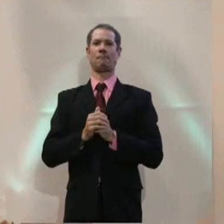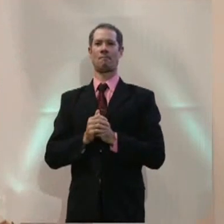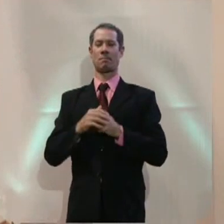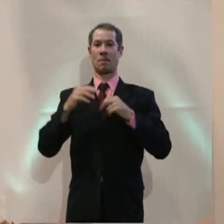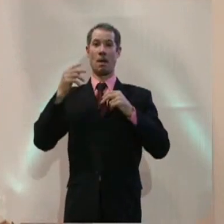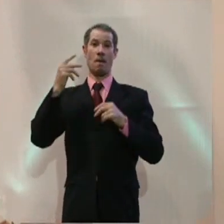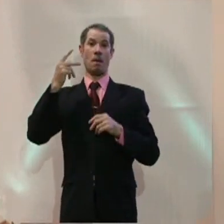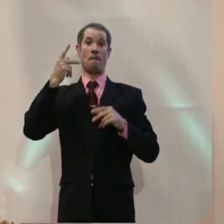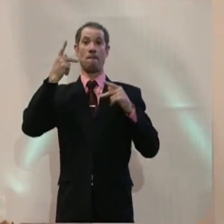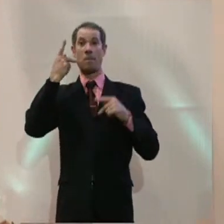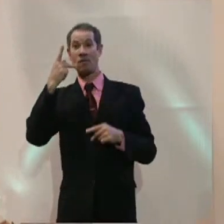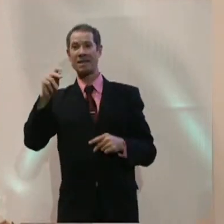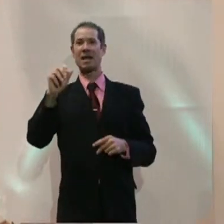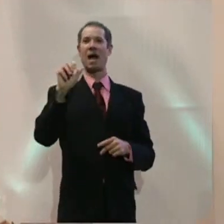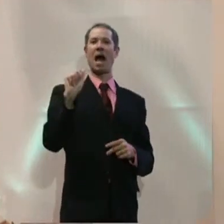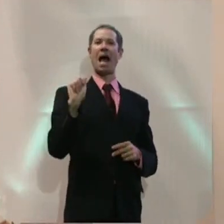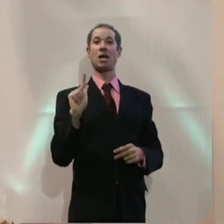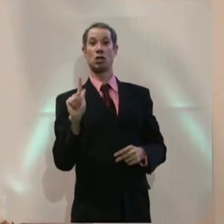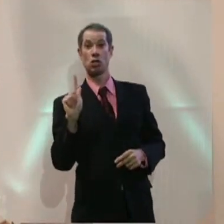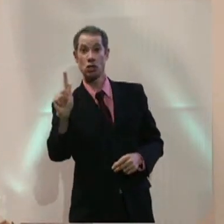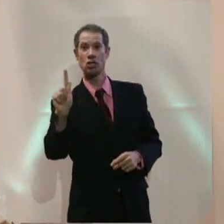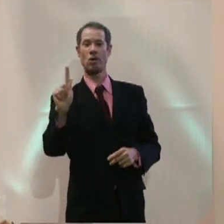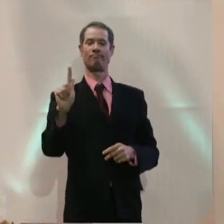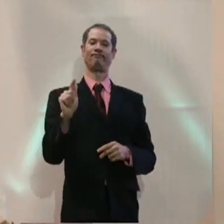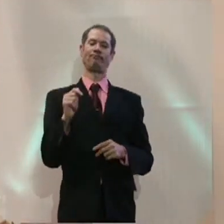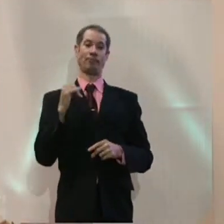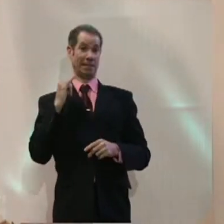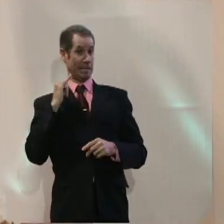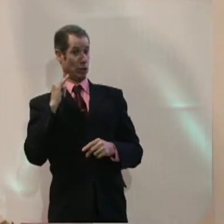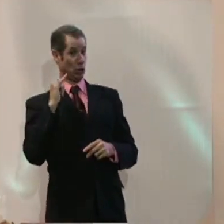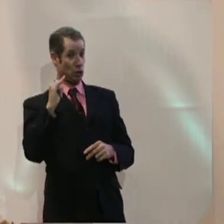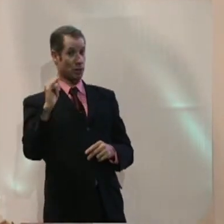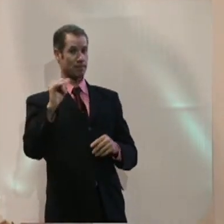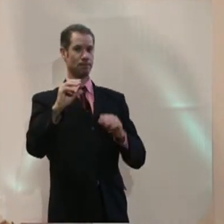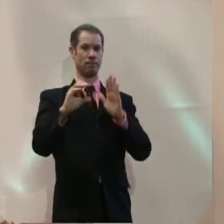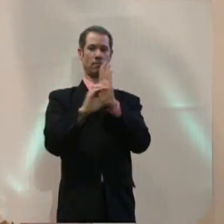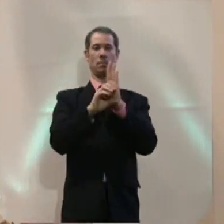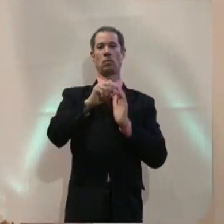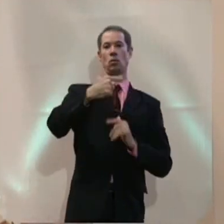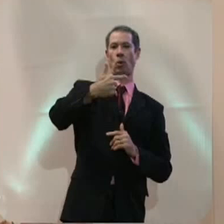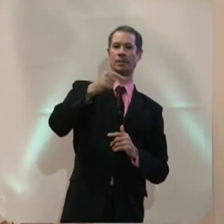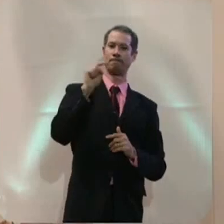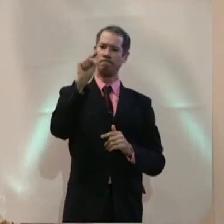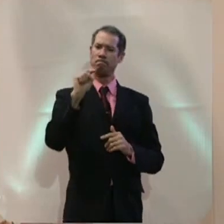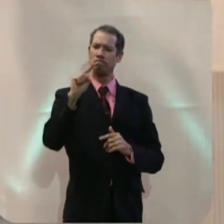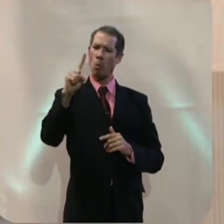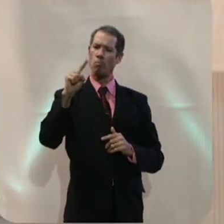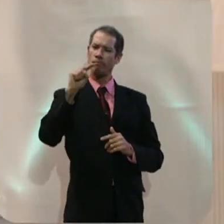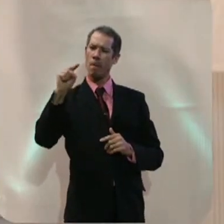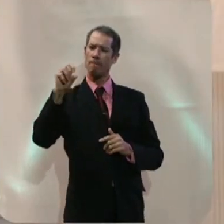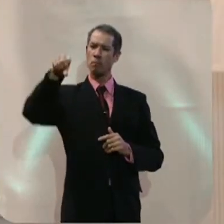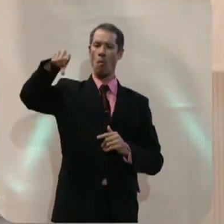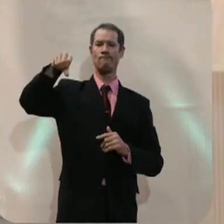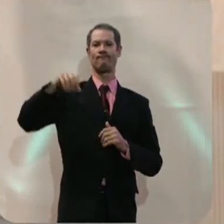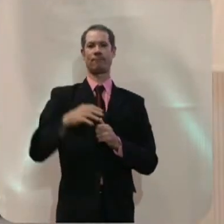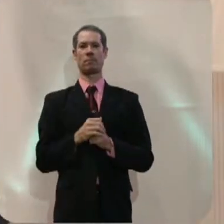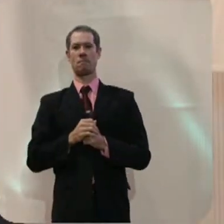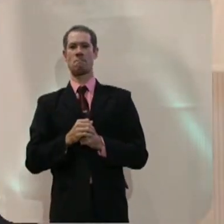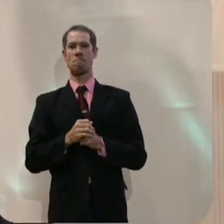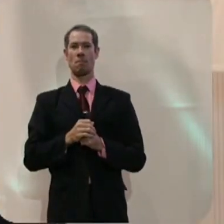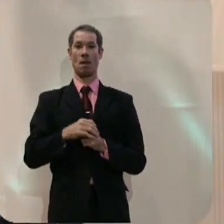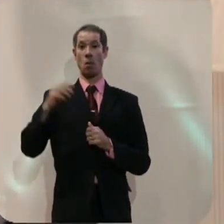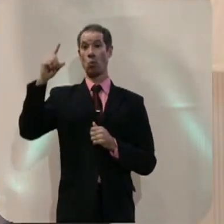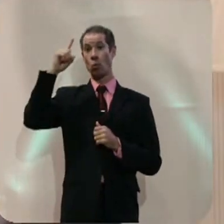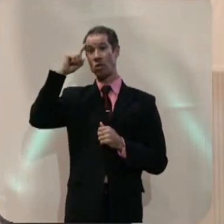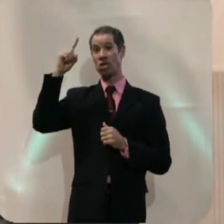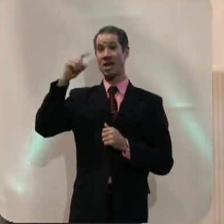o profeta Ageu reagiu a isso. Ele diz assim, Ageu 2, versículos de 1 a 9.